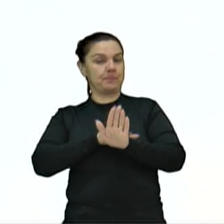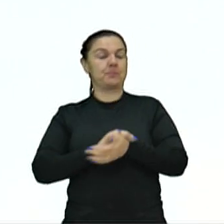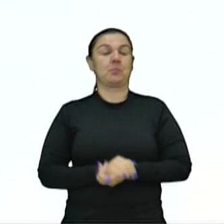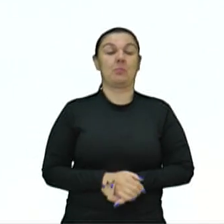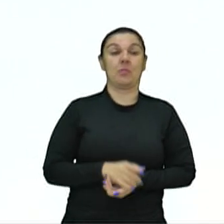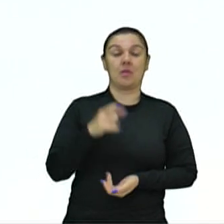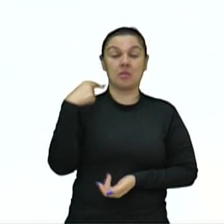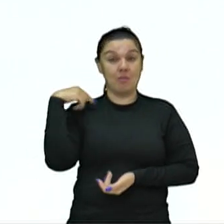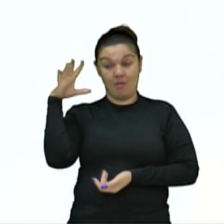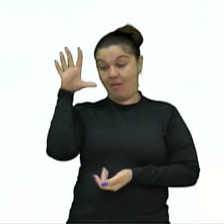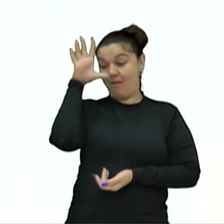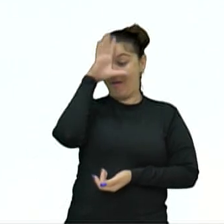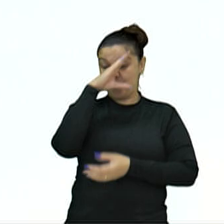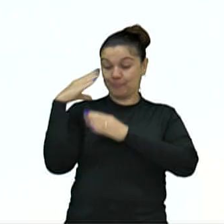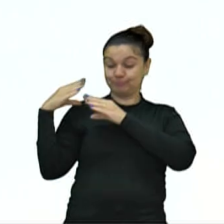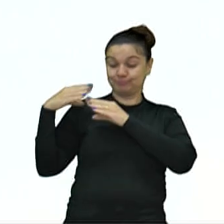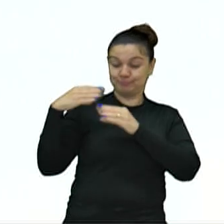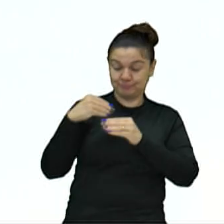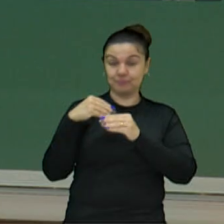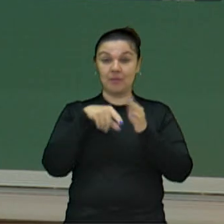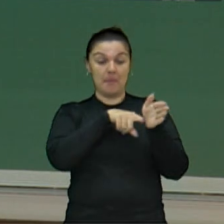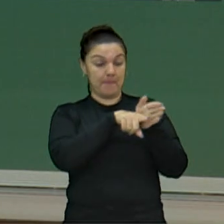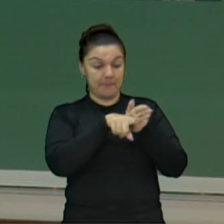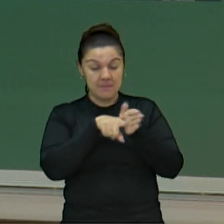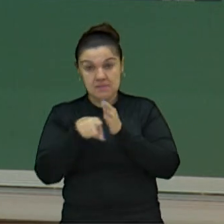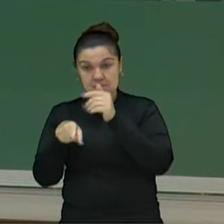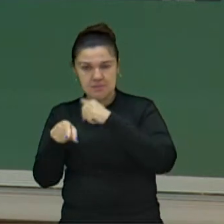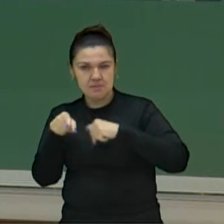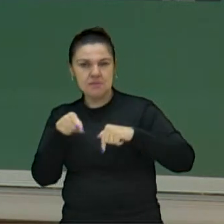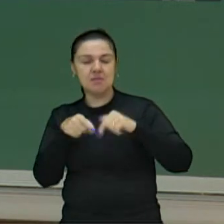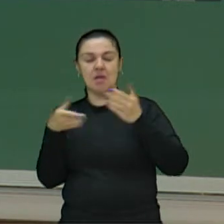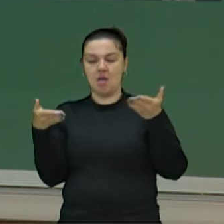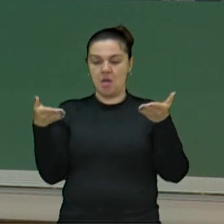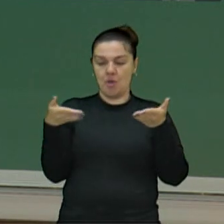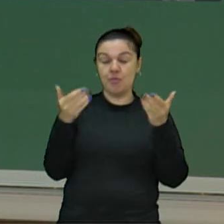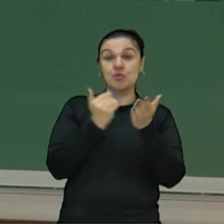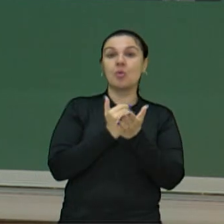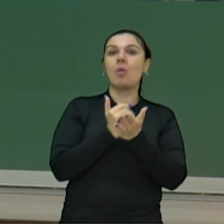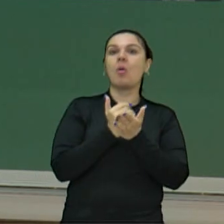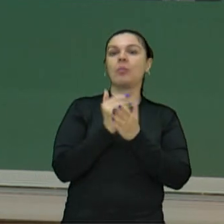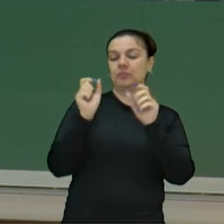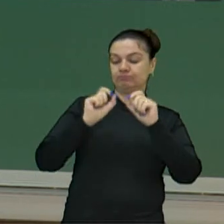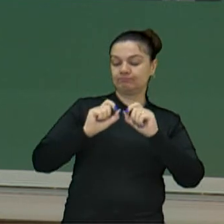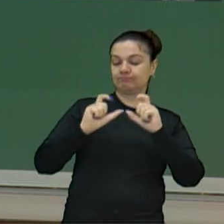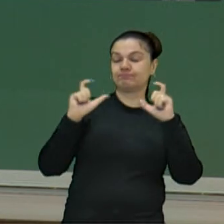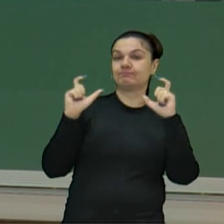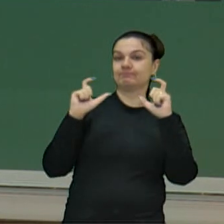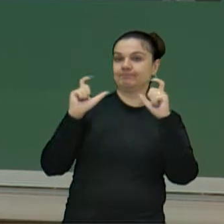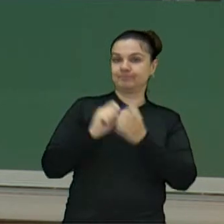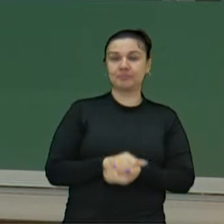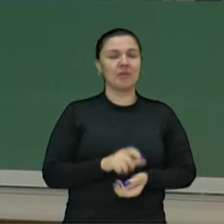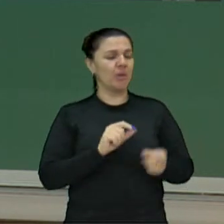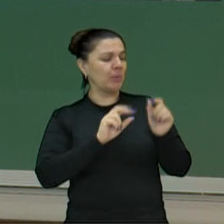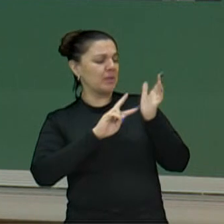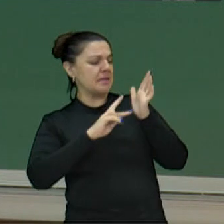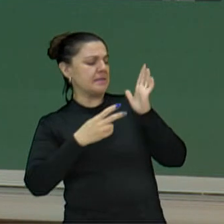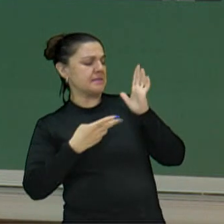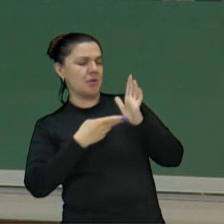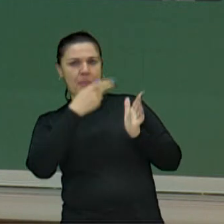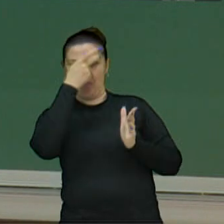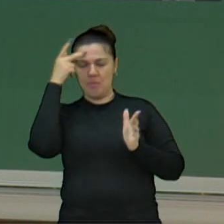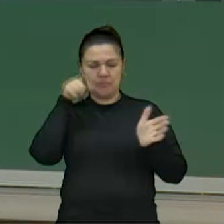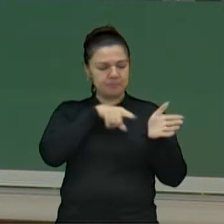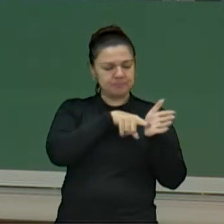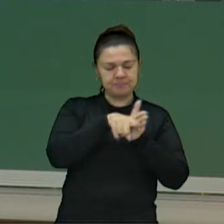que o conhecimento científico, como nós conhecemos hoje, começa a preponderar. O que o cientista